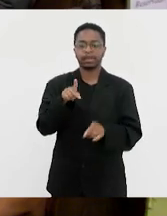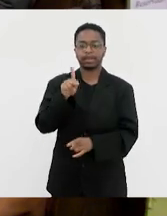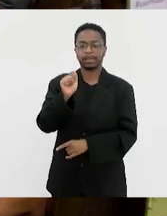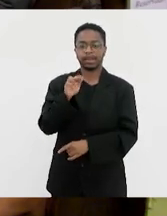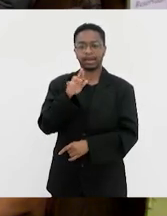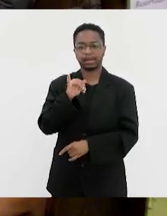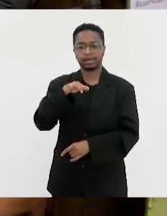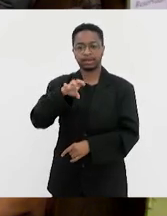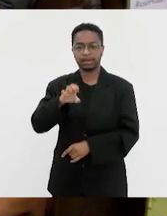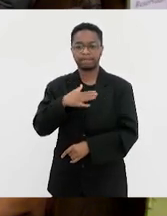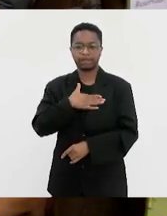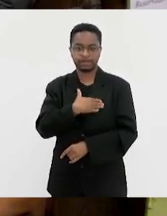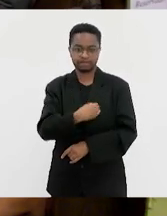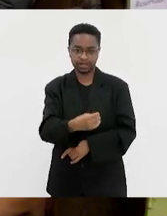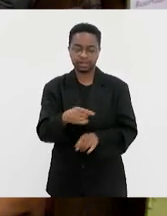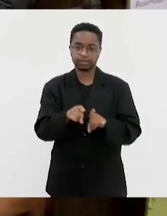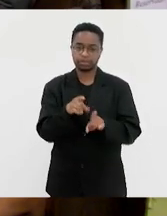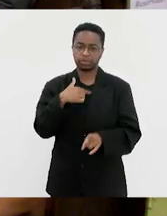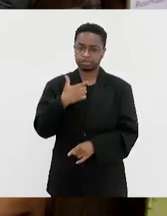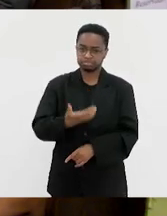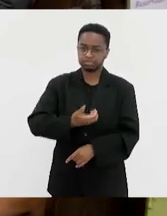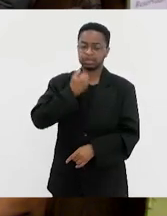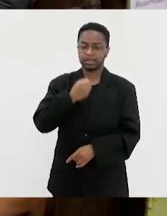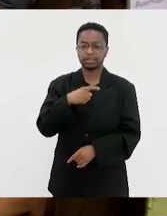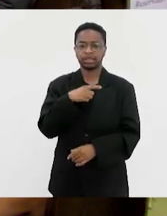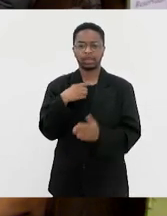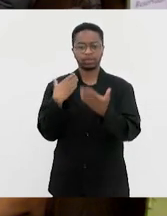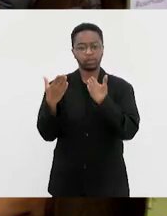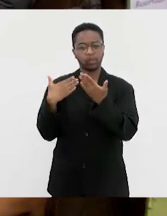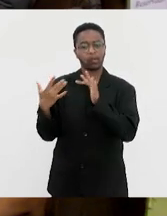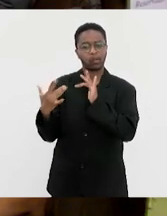surpreendeu, que tem uma relação direta com meu pai, muito aberta.